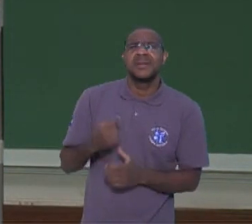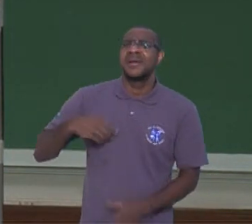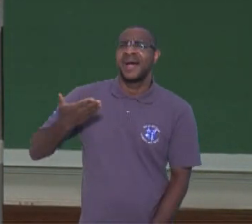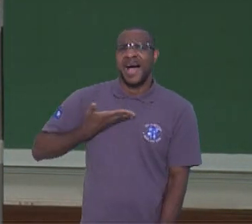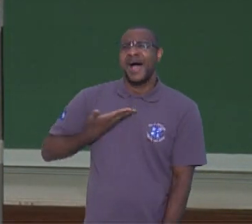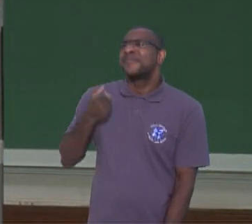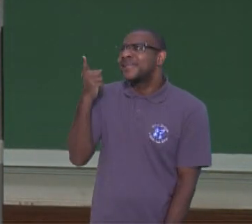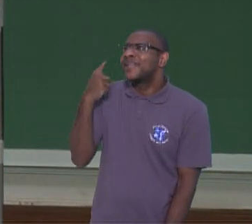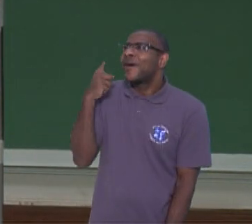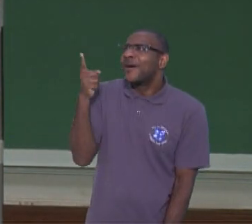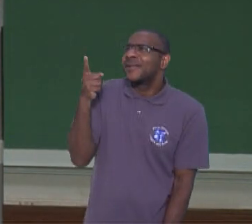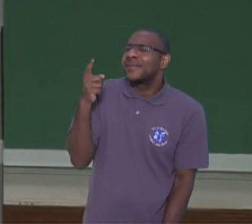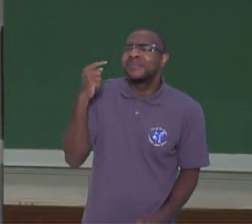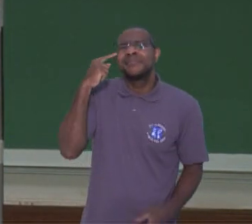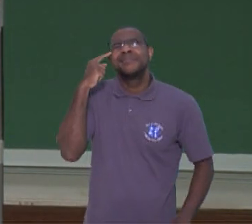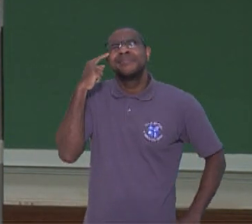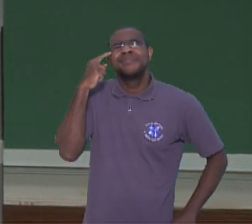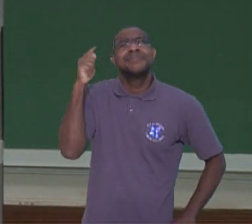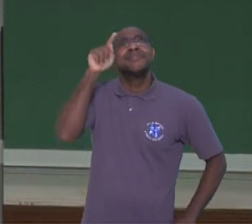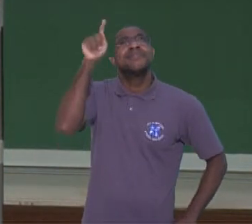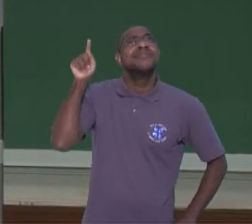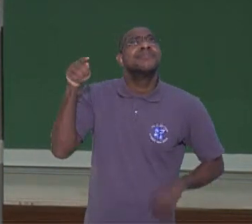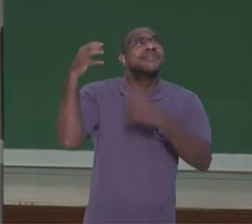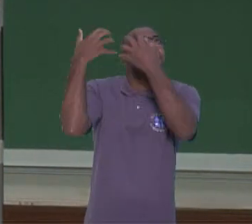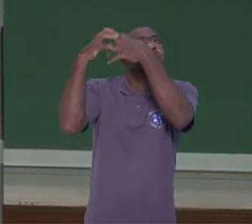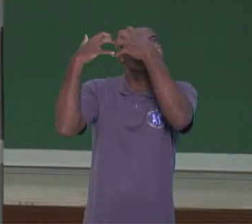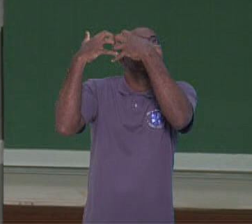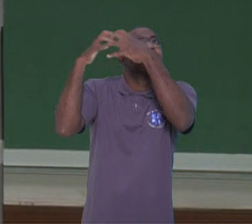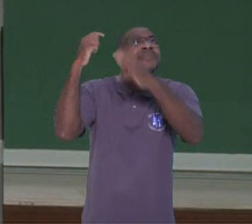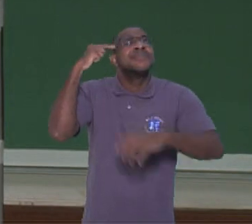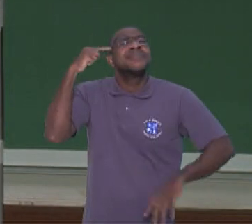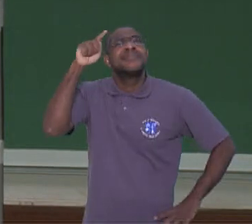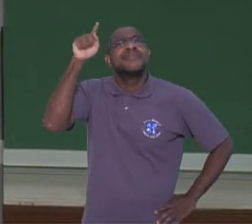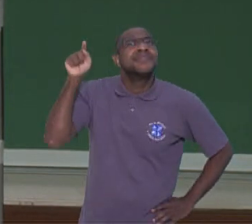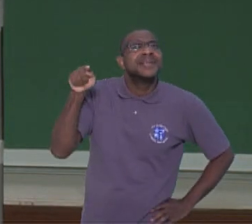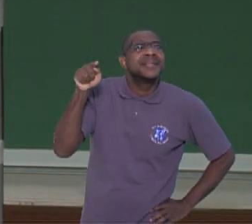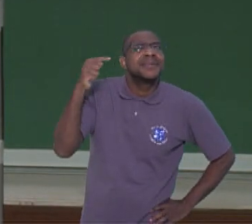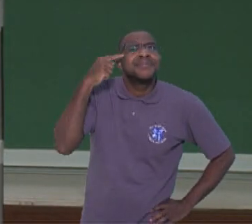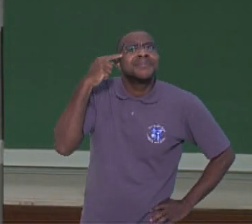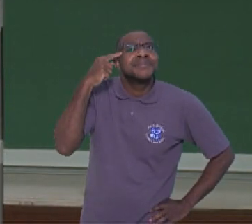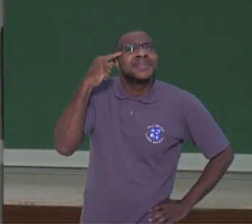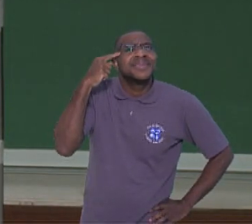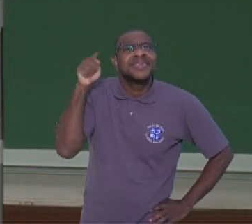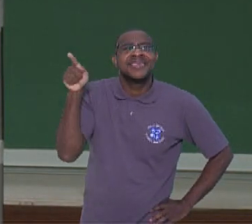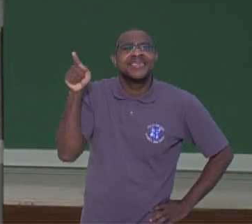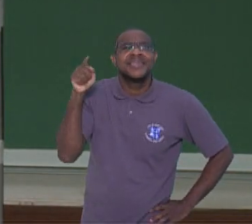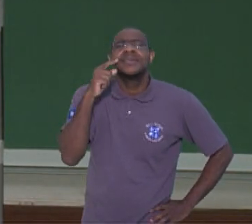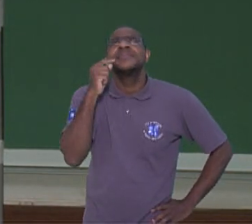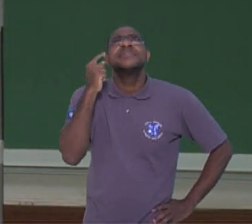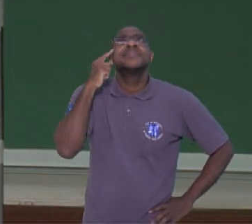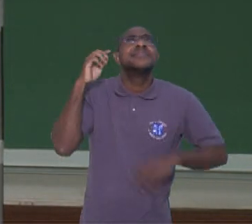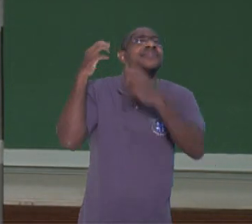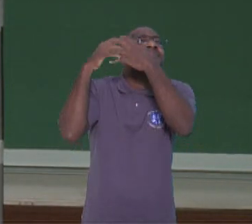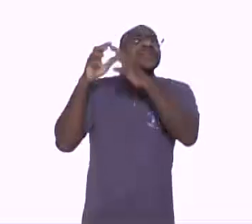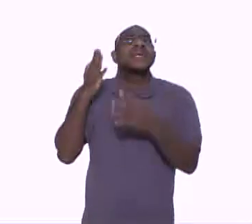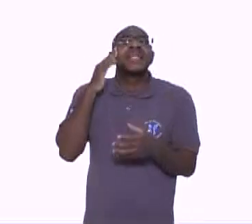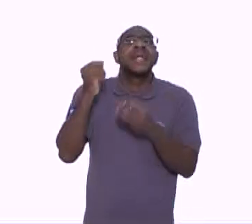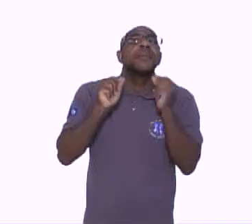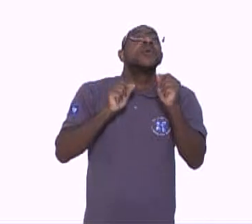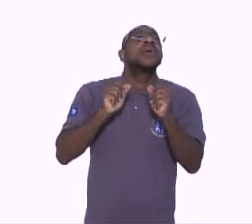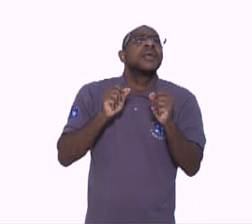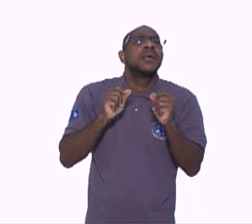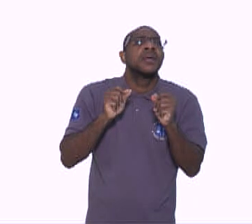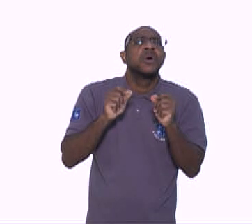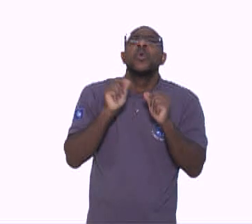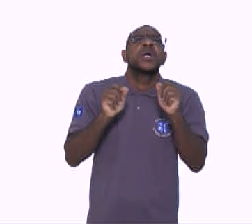nosso amiguinho aqui. O que ele está fazendo? Ele está pensando, Como você está pensando aí agora? E o que ele quer saber? O que existe em